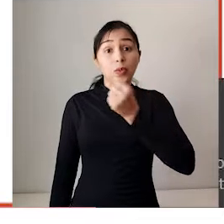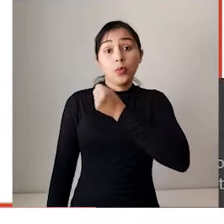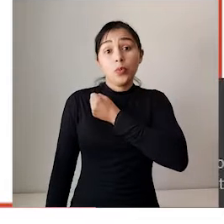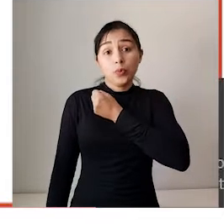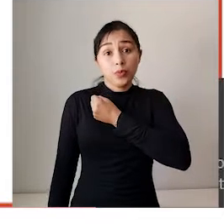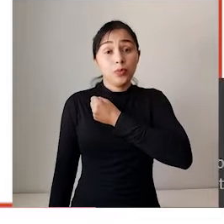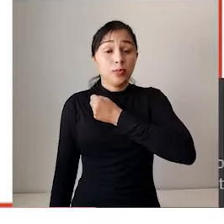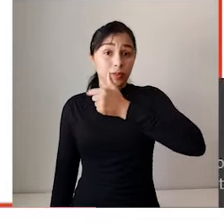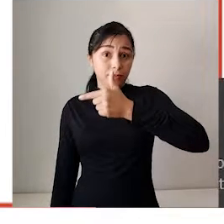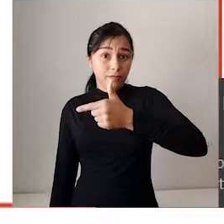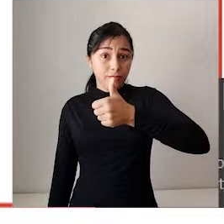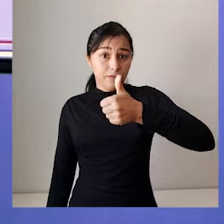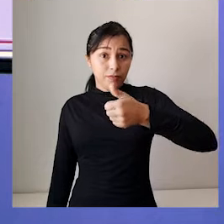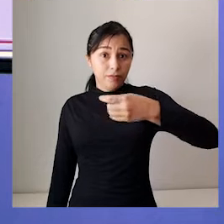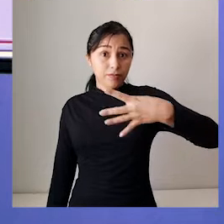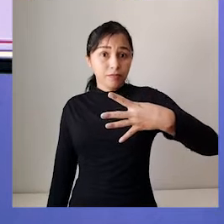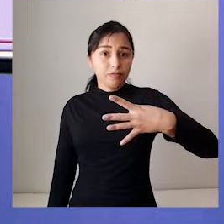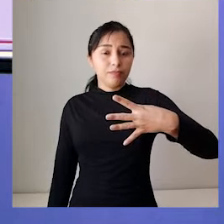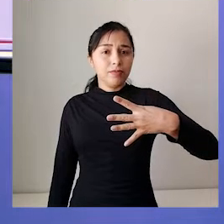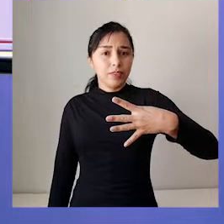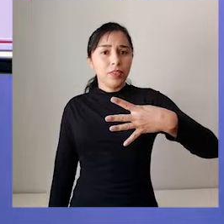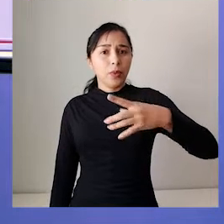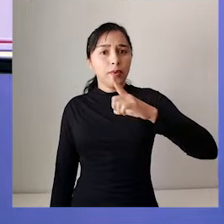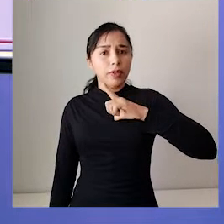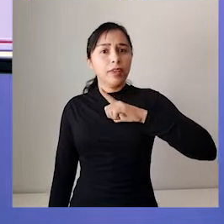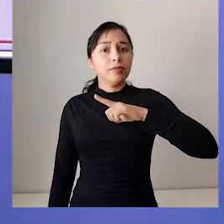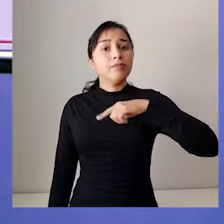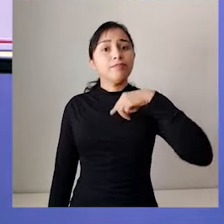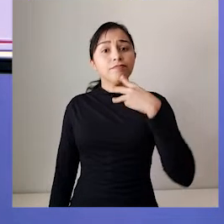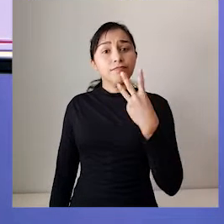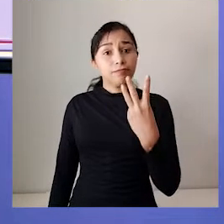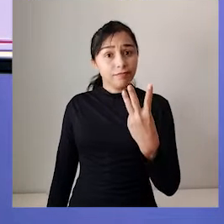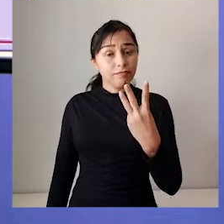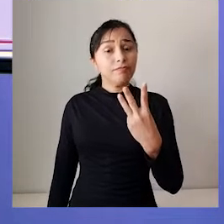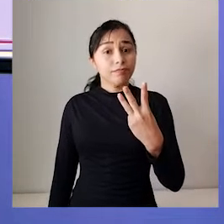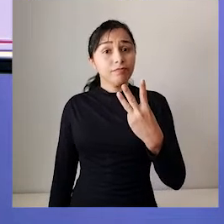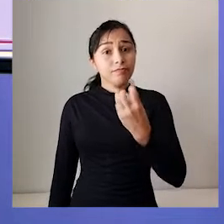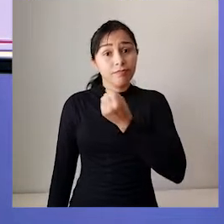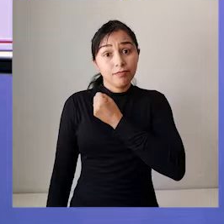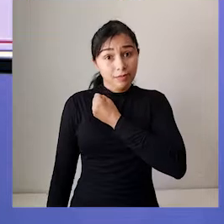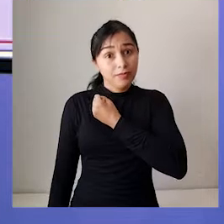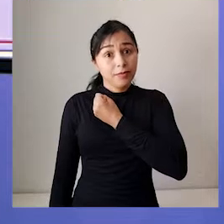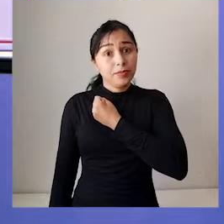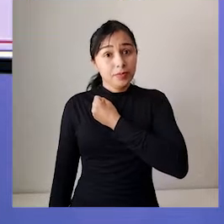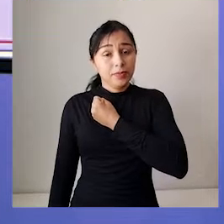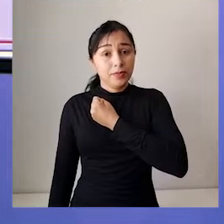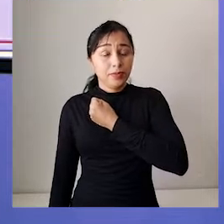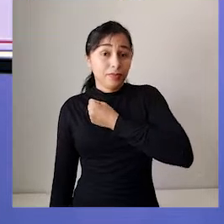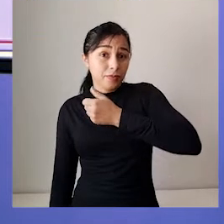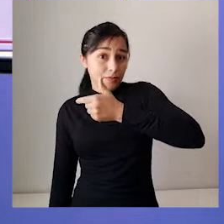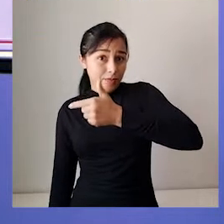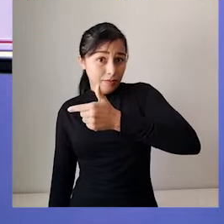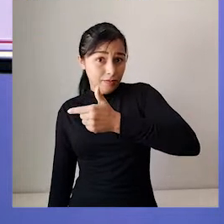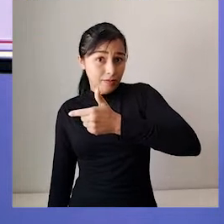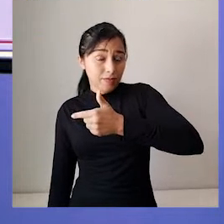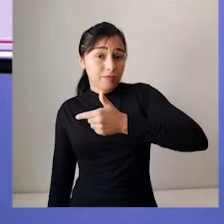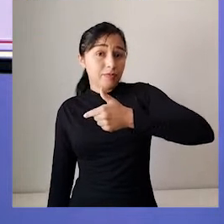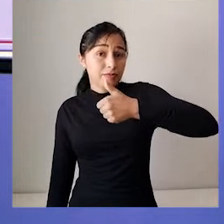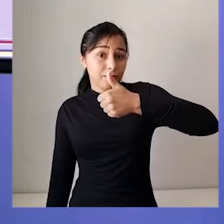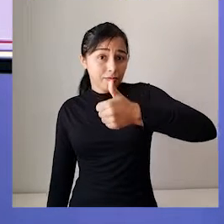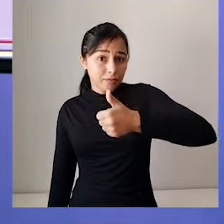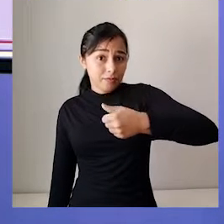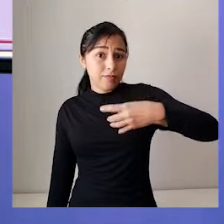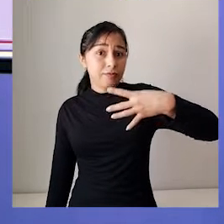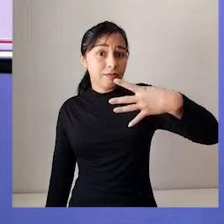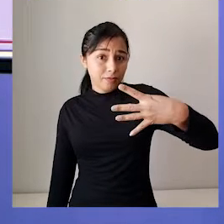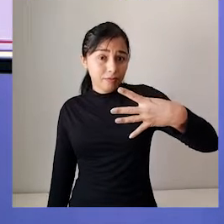número 214, é possível de imediato dizer que ele tem 3 algarismos, que são o 4,